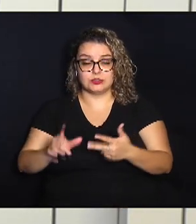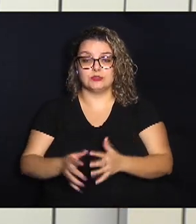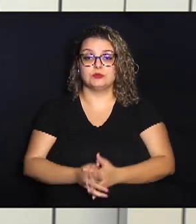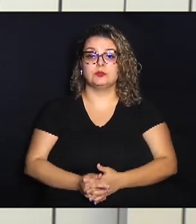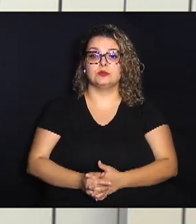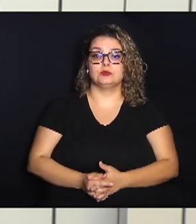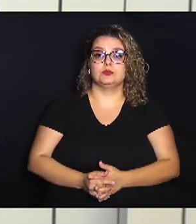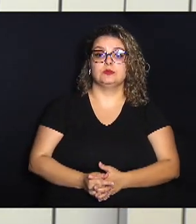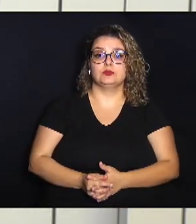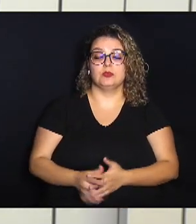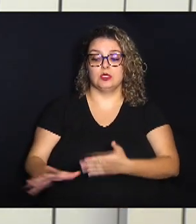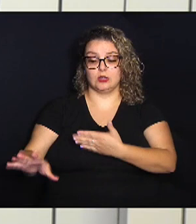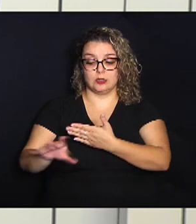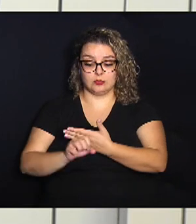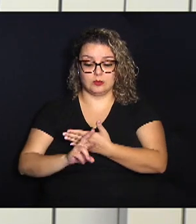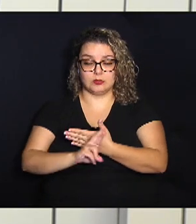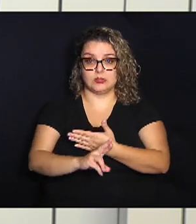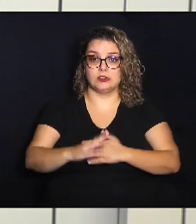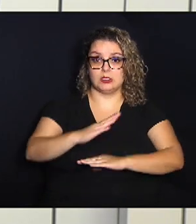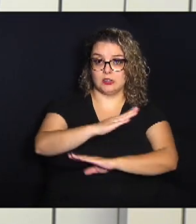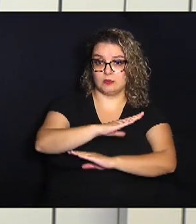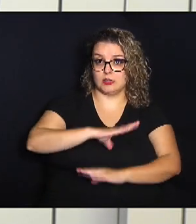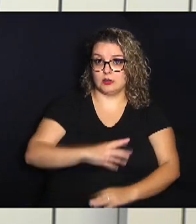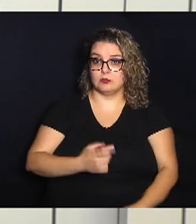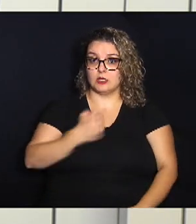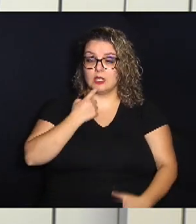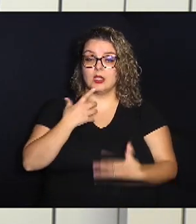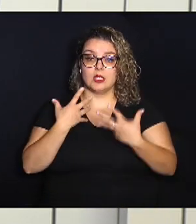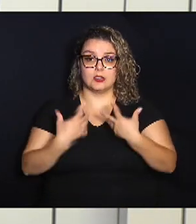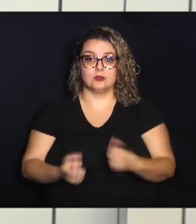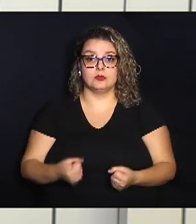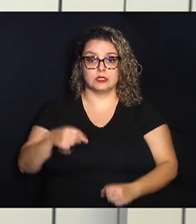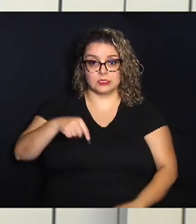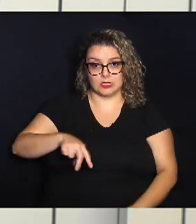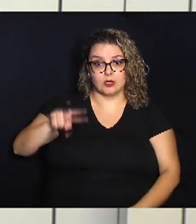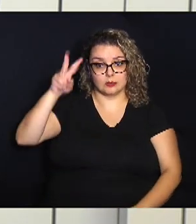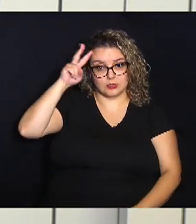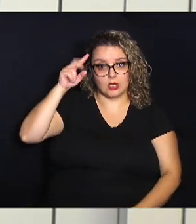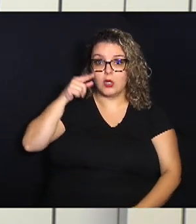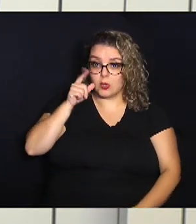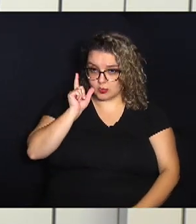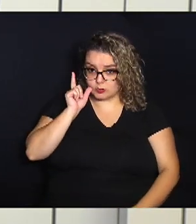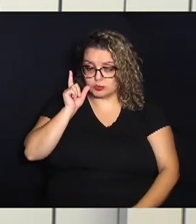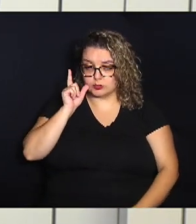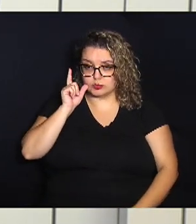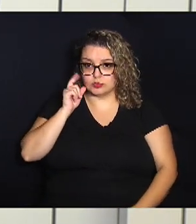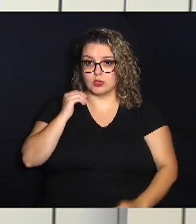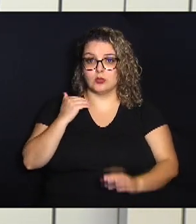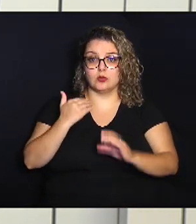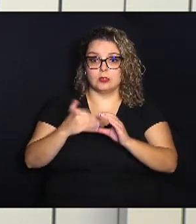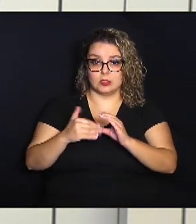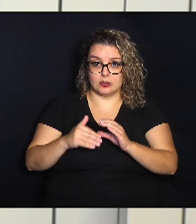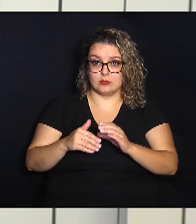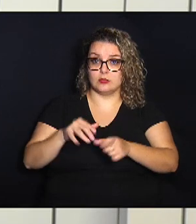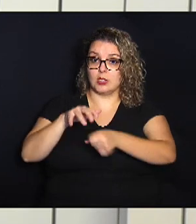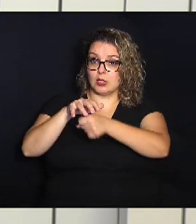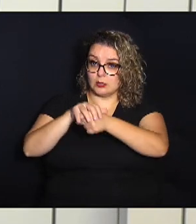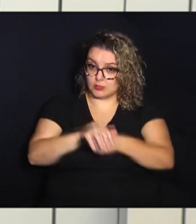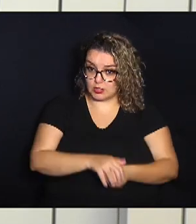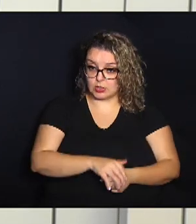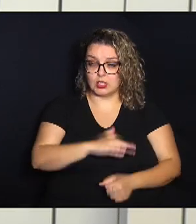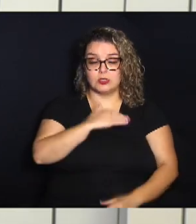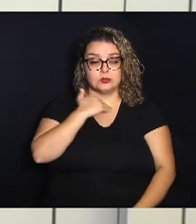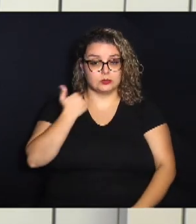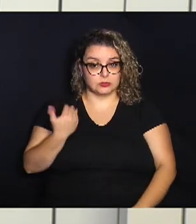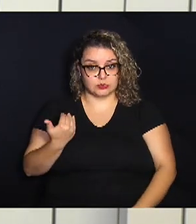A ouvidoria da Câmara de Campinas recebeu nesta segunda-feira, ontem, um e-mail com ameaças de morte